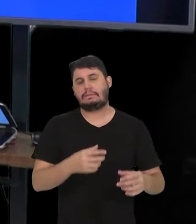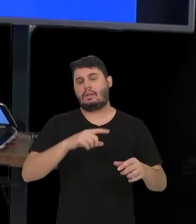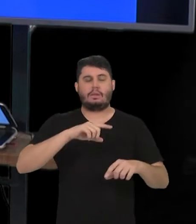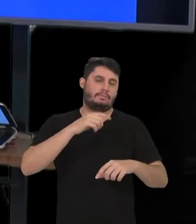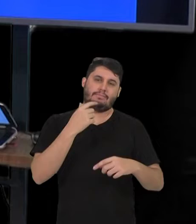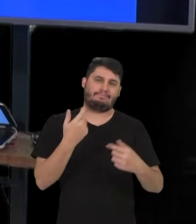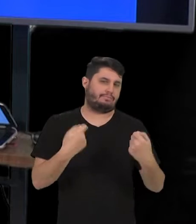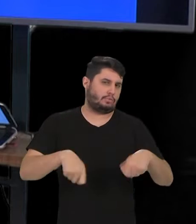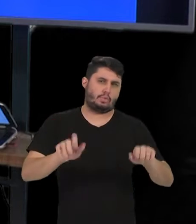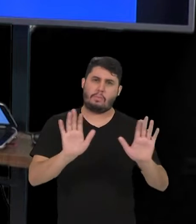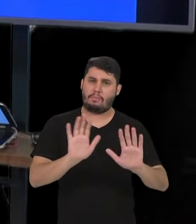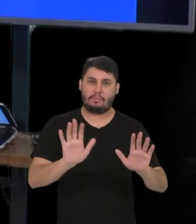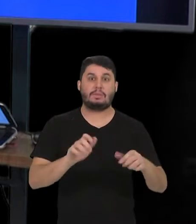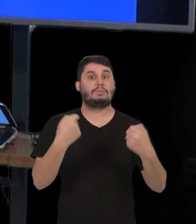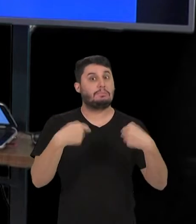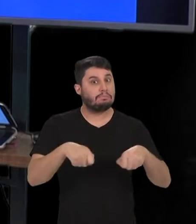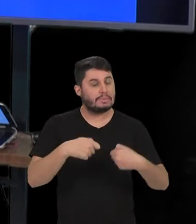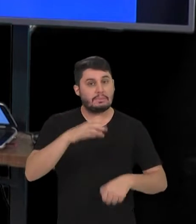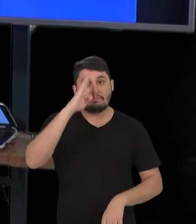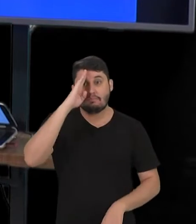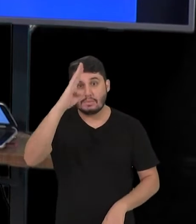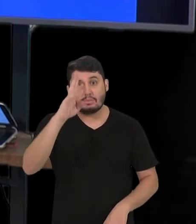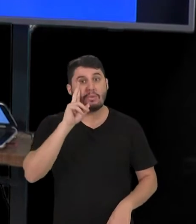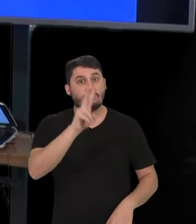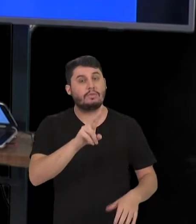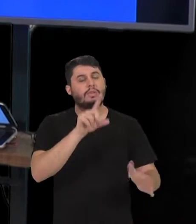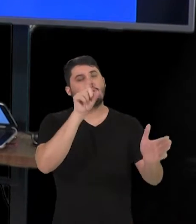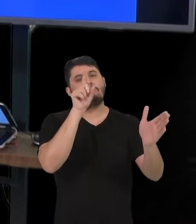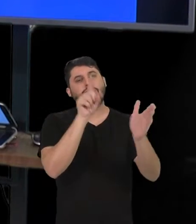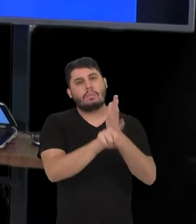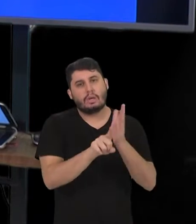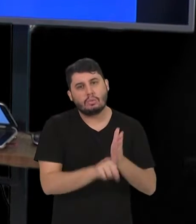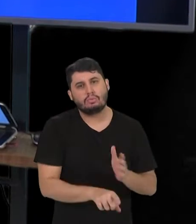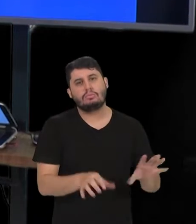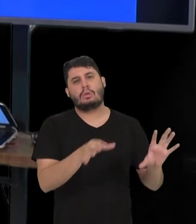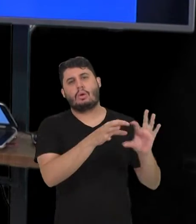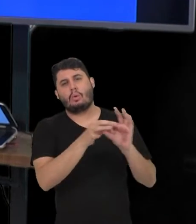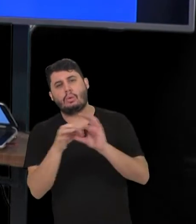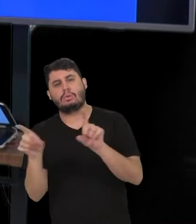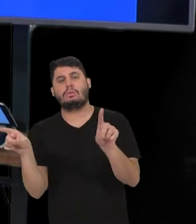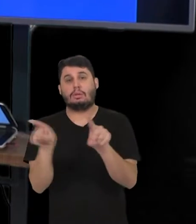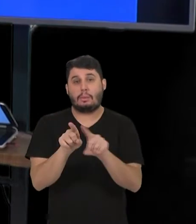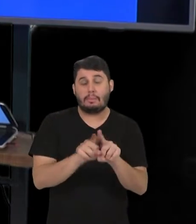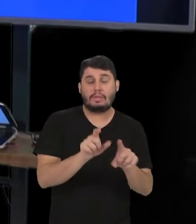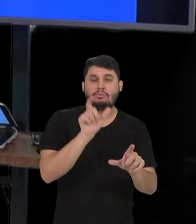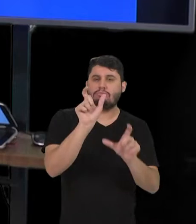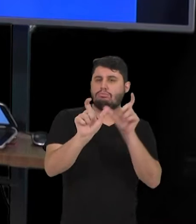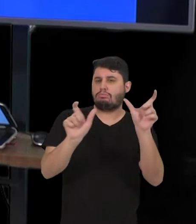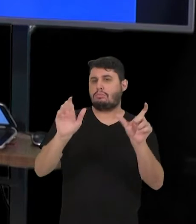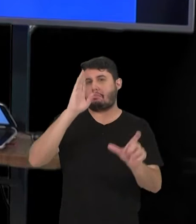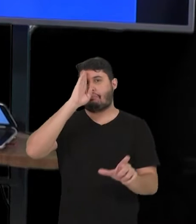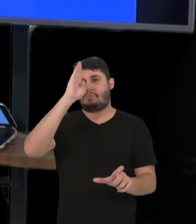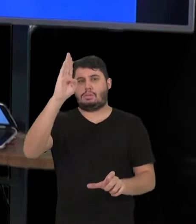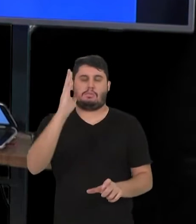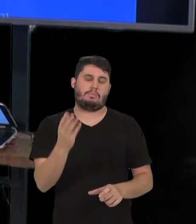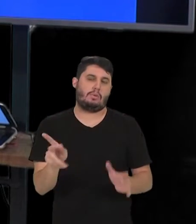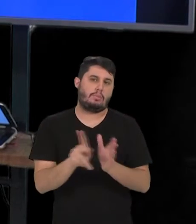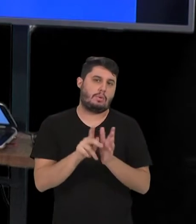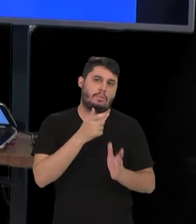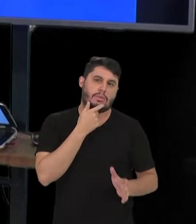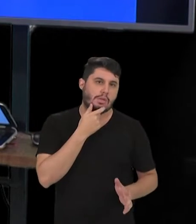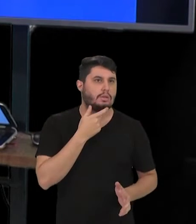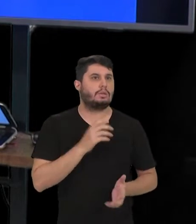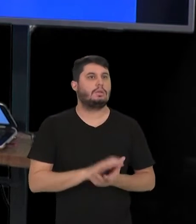rapidamente na resposta, sem precisar estar lendo o texto todo e principalmente sem precisar conhecer todas as palavras. Vamos tentar derrubar esse mito aqui hoje